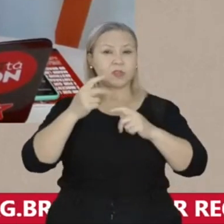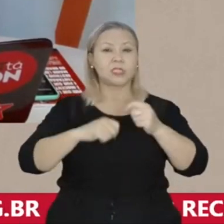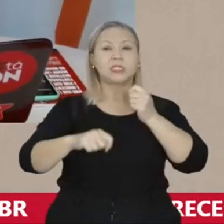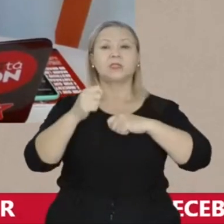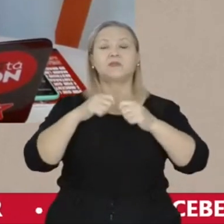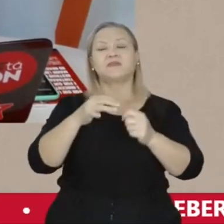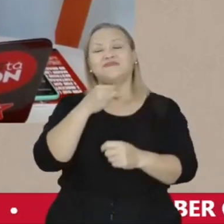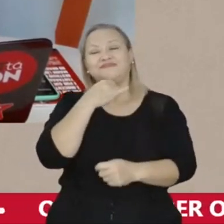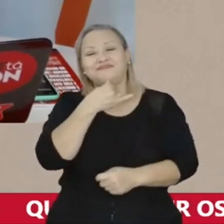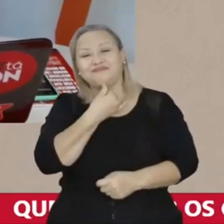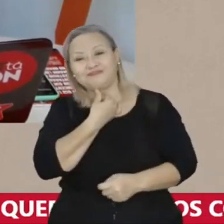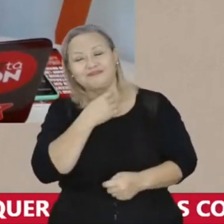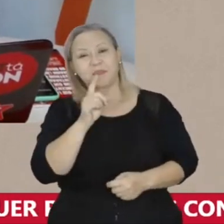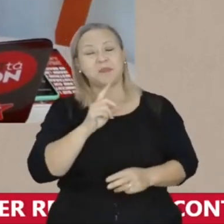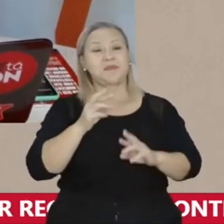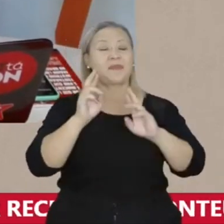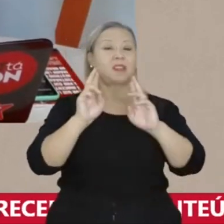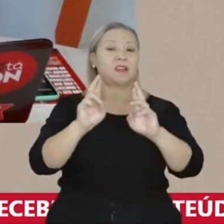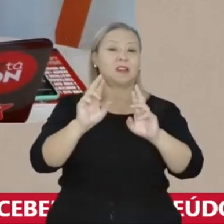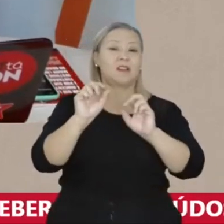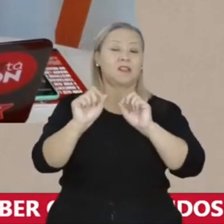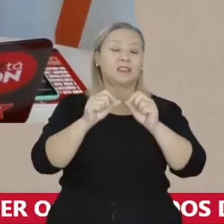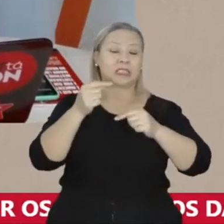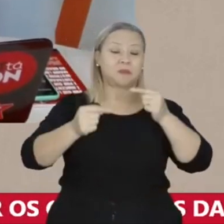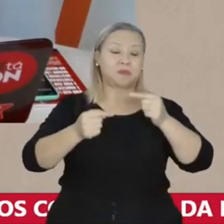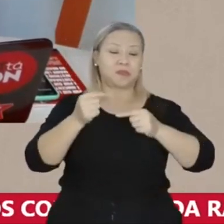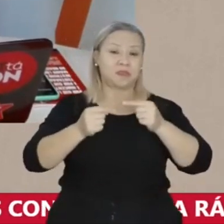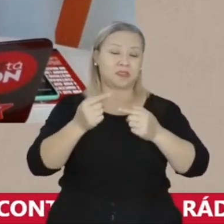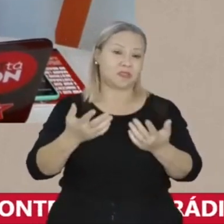não espera uma mudança no curto prazo dessa política de preços.